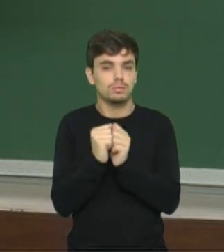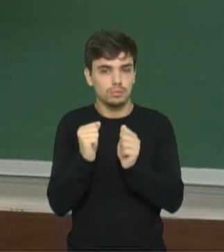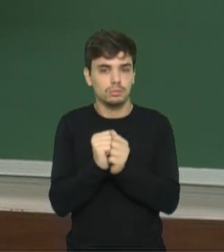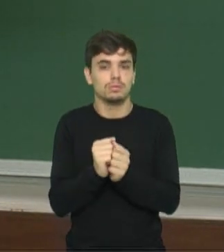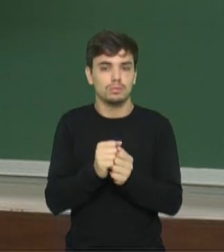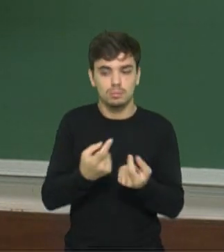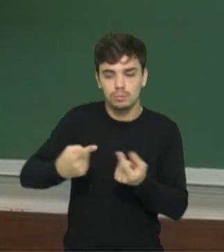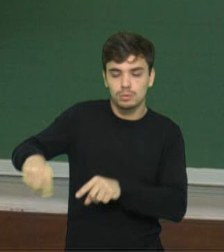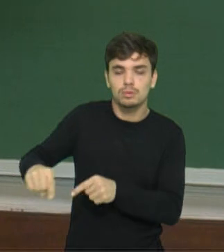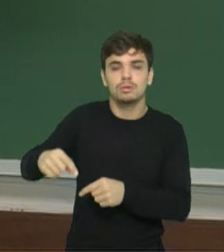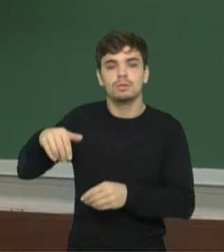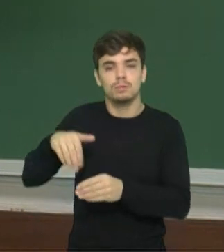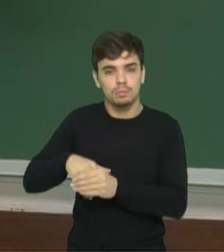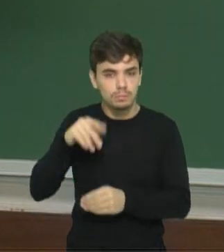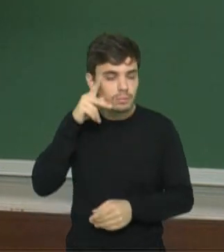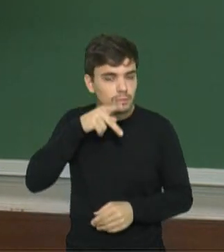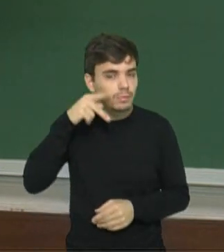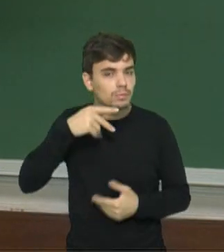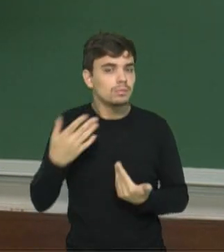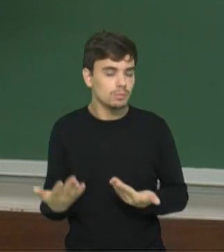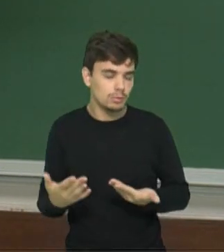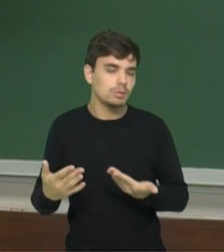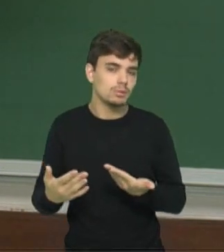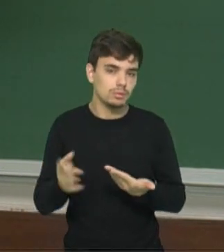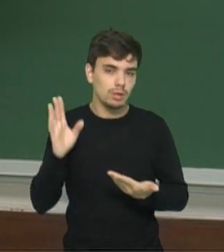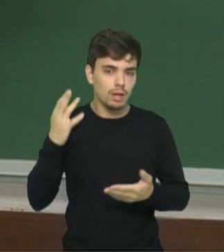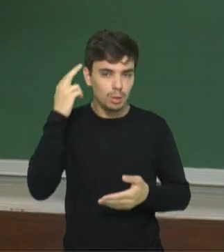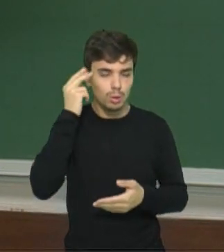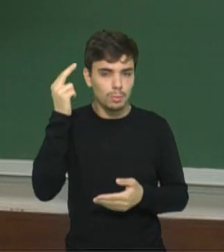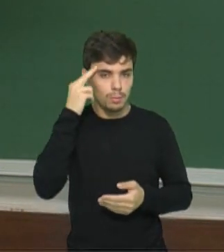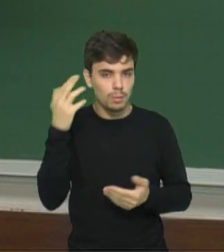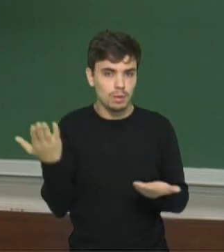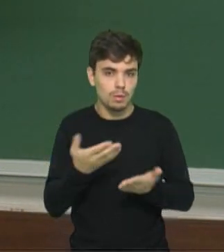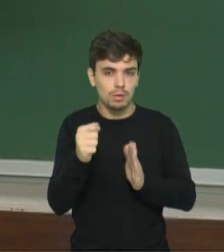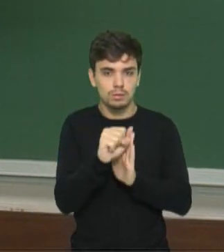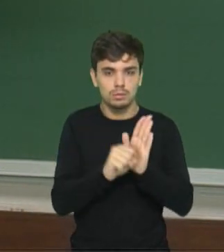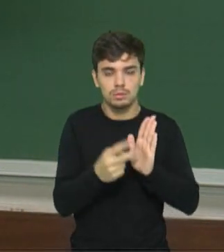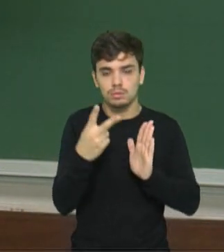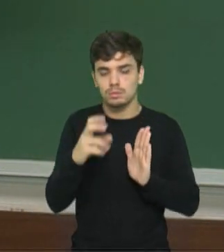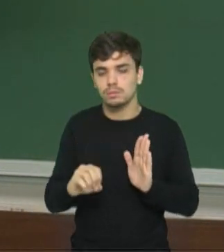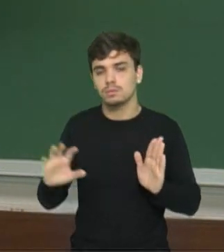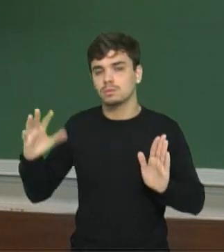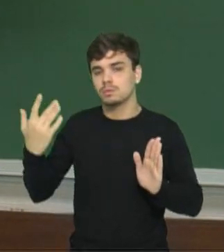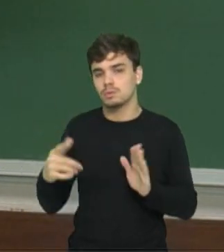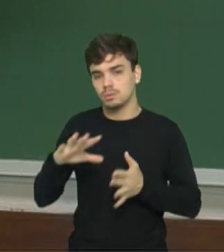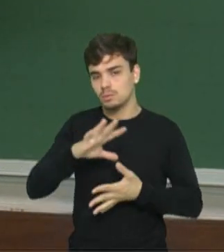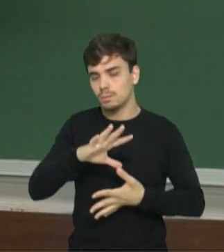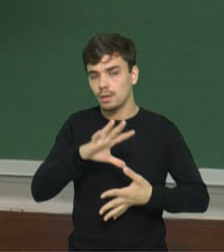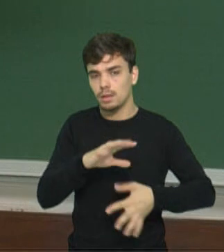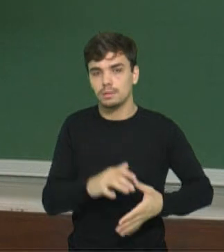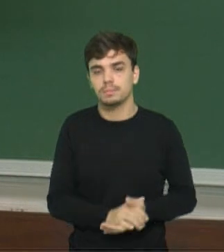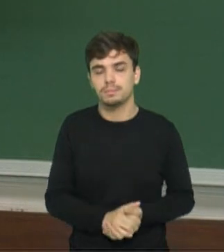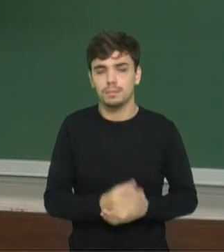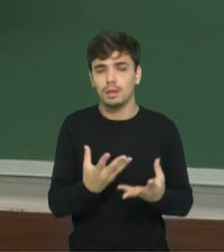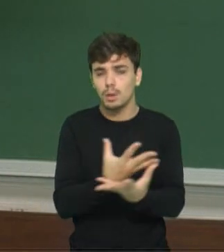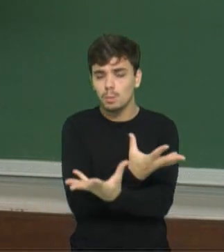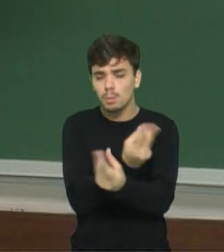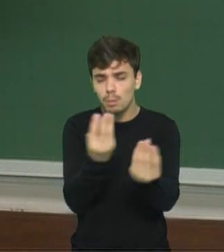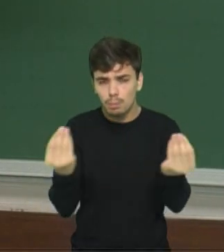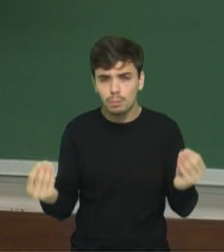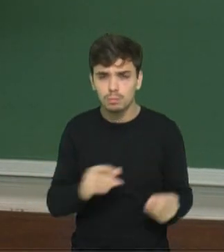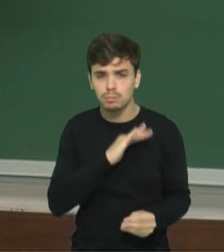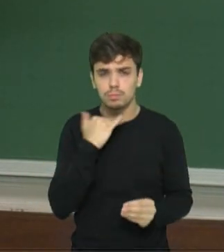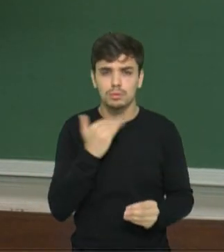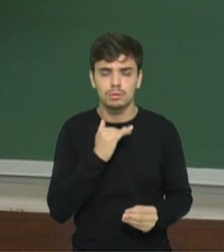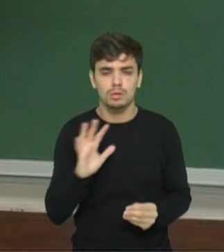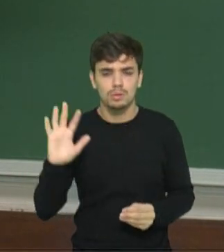uma prática comum nos regimes militares agora no século XX, quando eles aconteceram na América, e muitas mortes ocorriam de